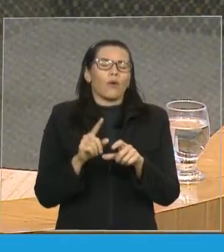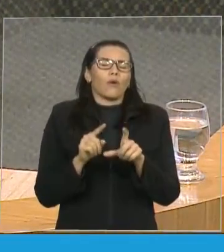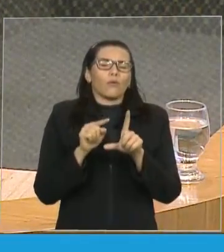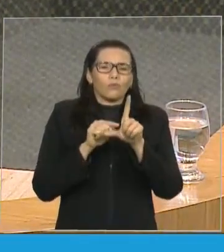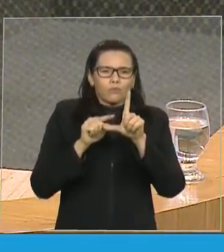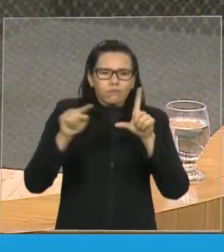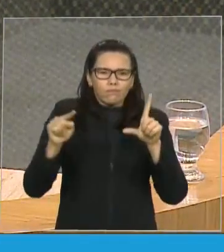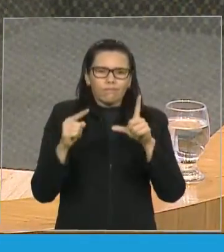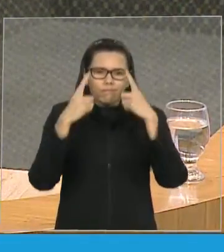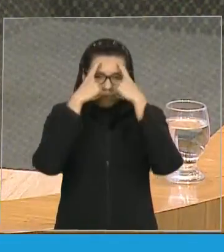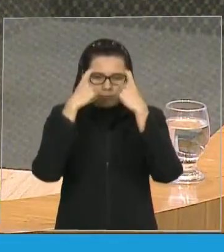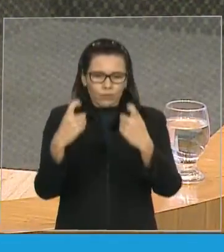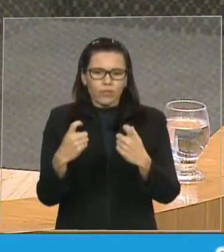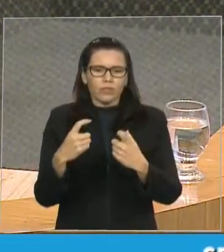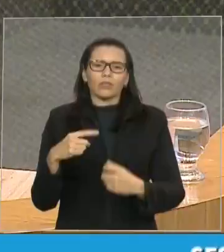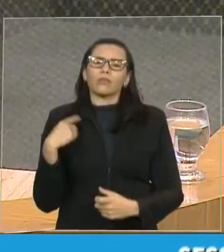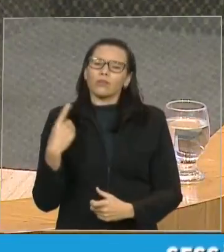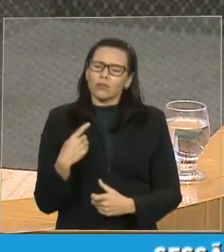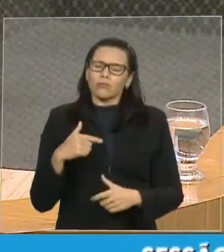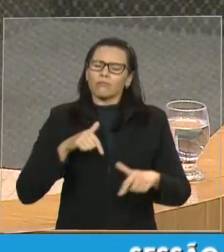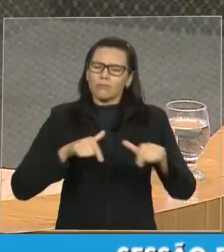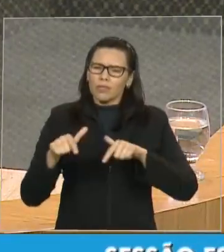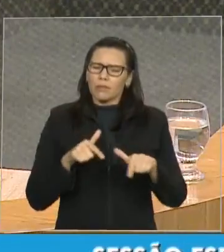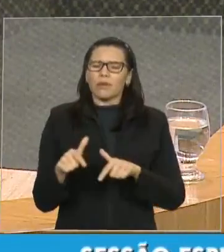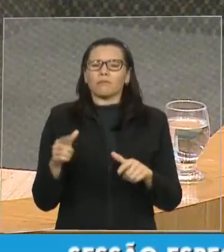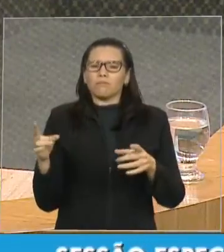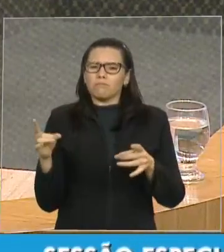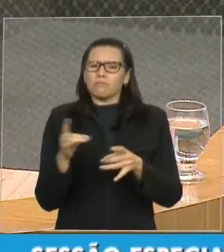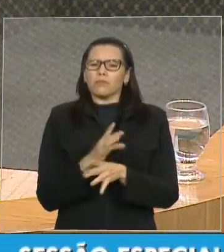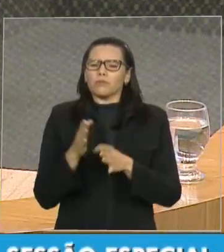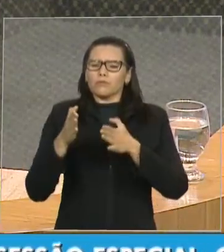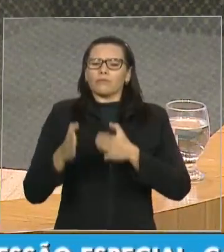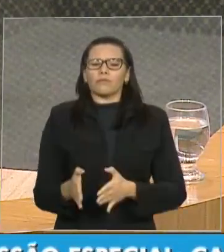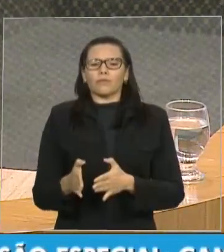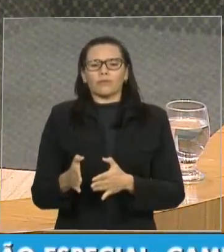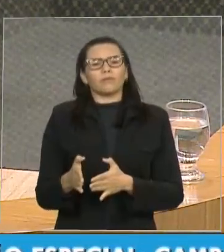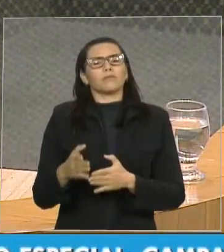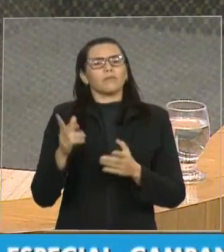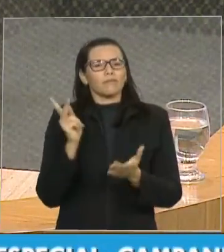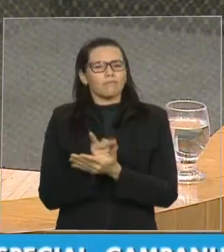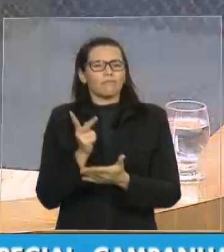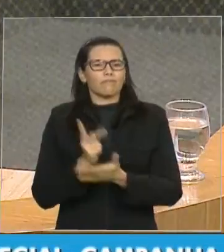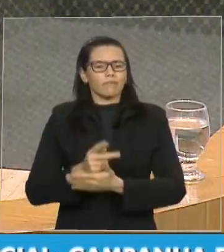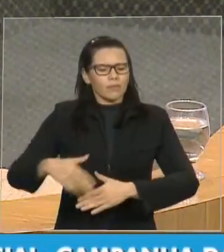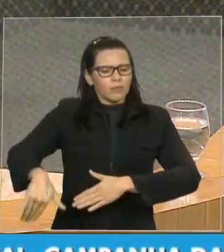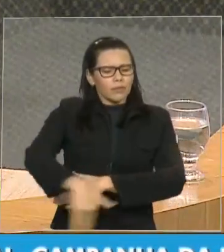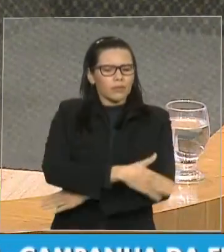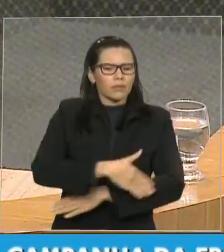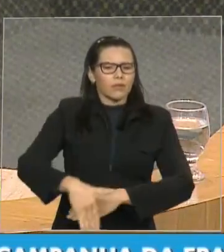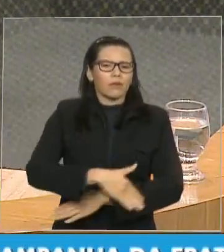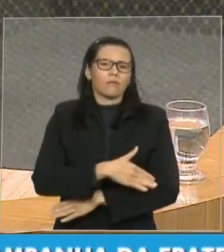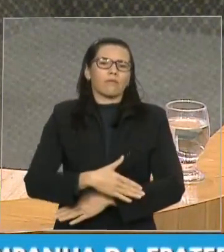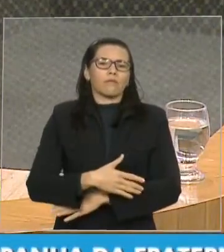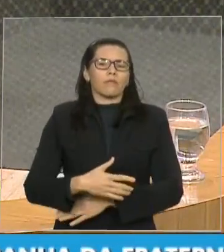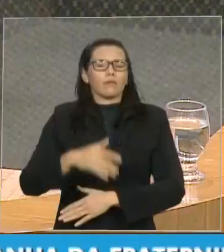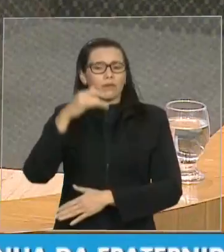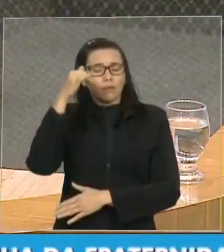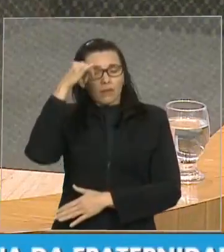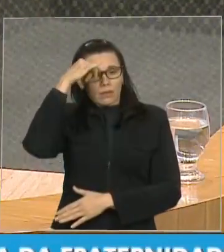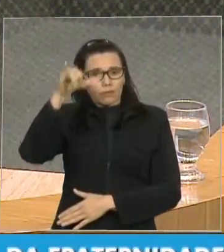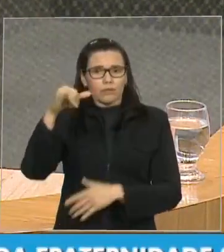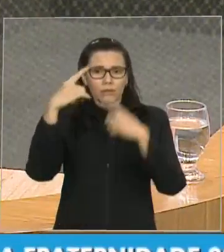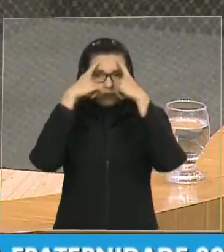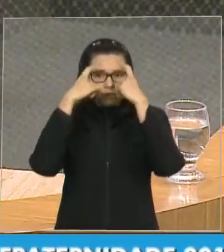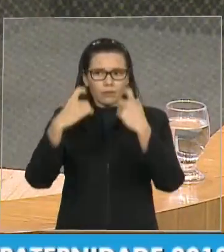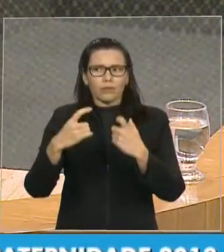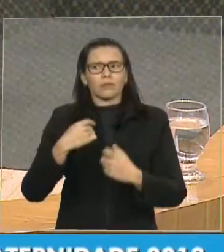gente sempre participa de ações. A Polícia Militar está diretamente na rua com suas operações e ações para combater também essa violência.